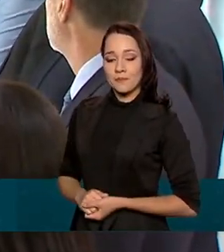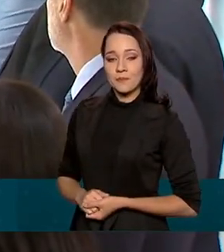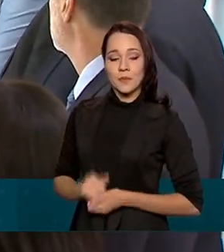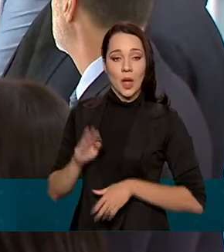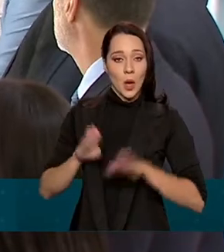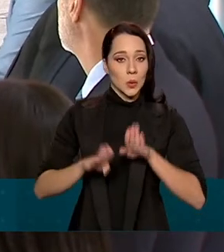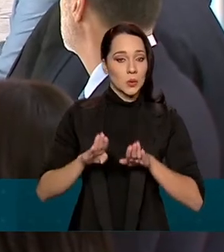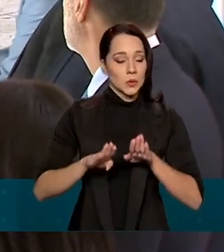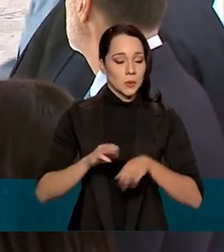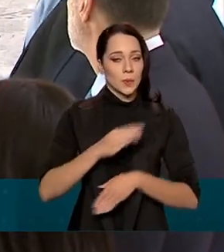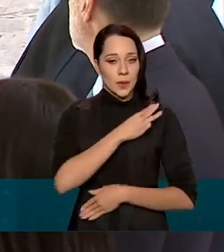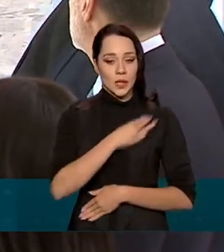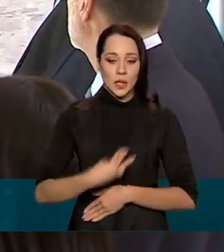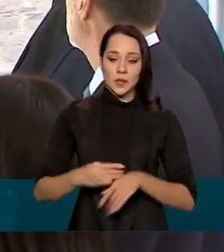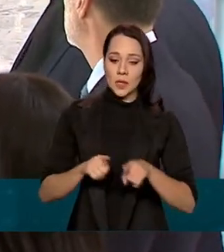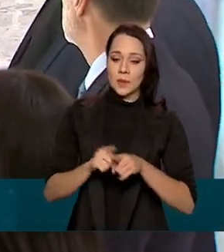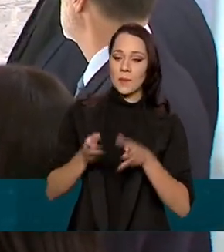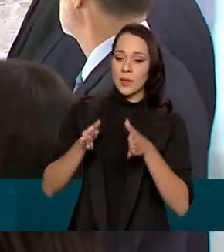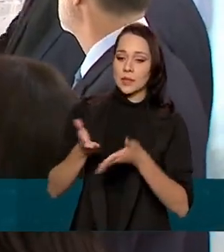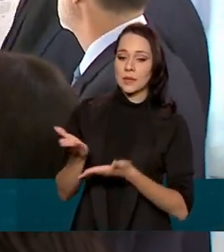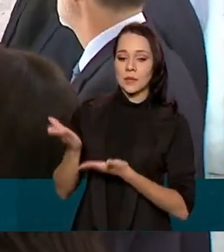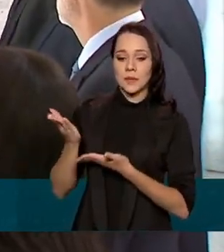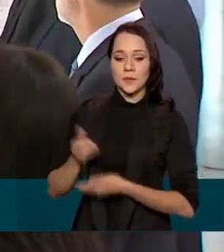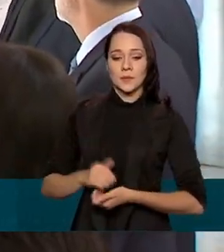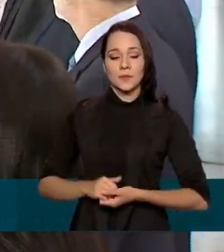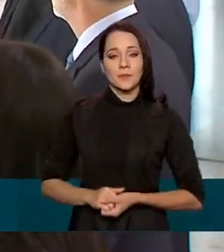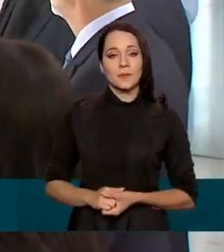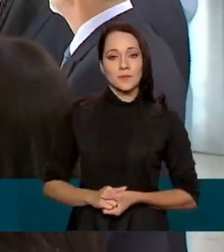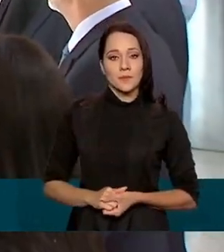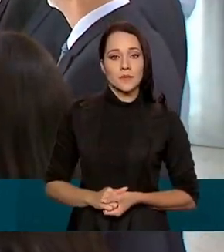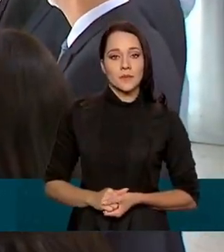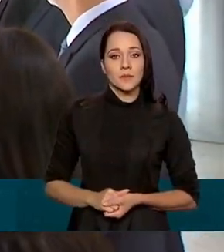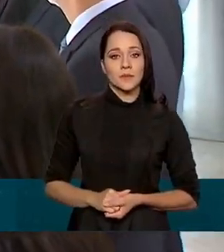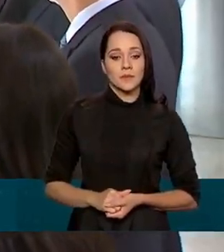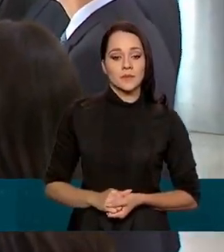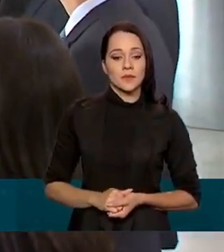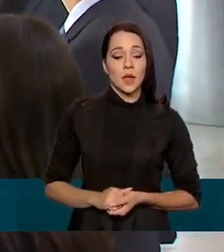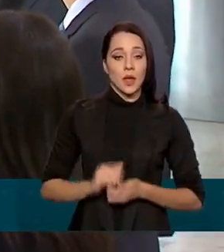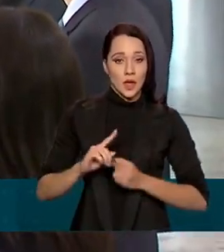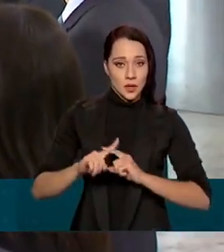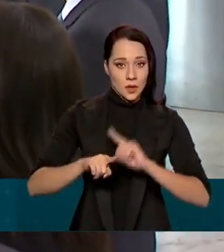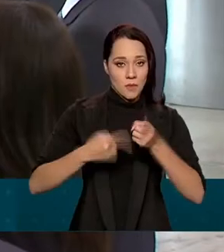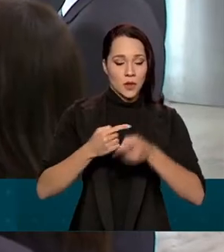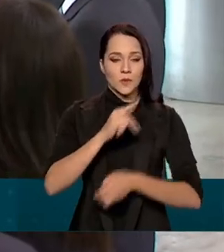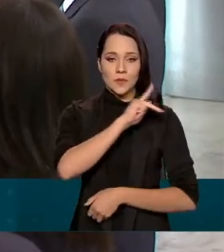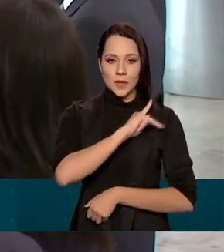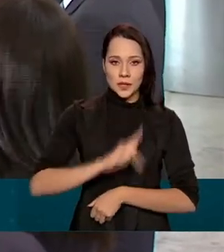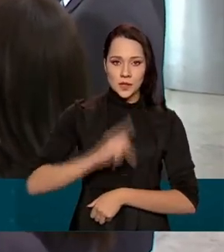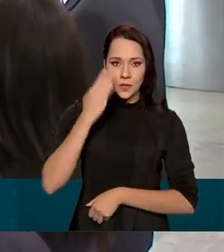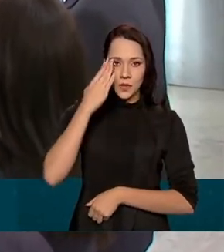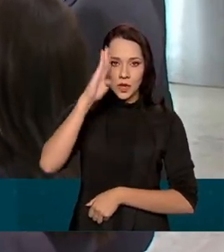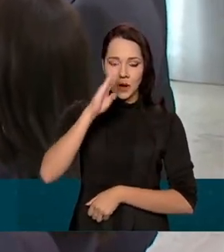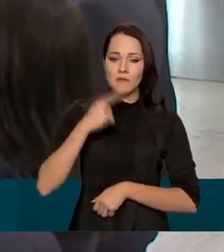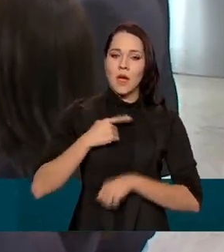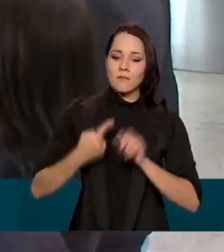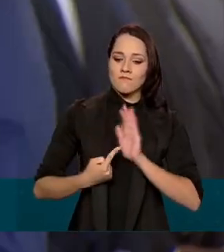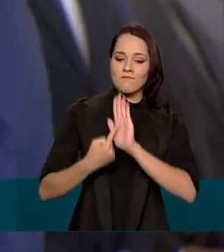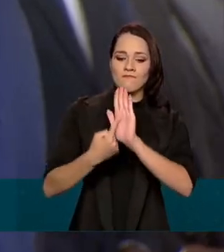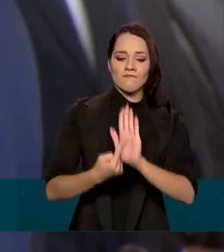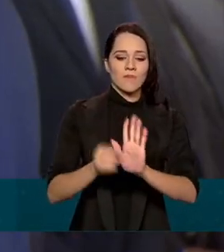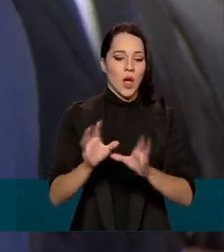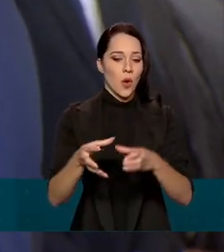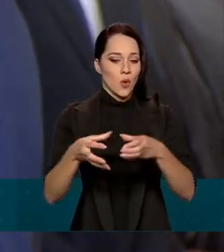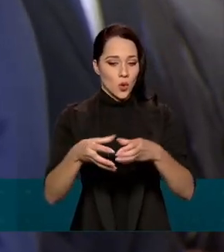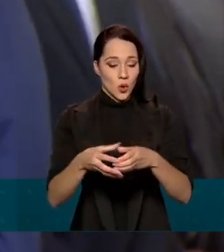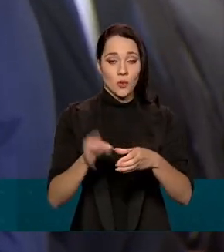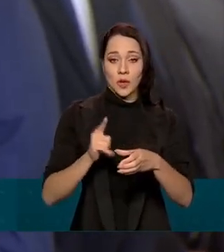Alguns ministros aí participam dessa recepção e logo mais o presidente Jair Bolsonaro será apresentado à equipe